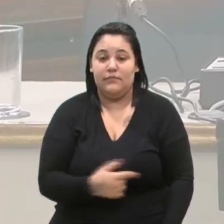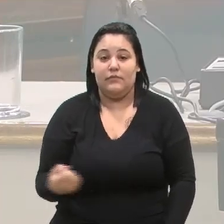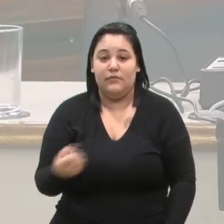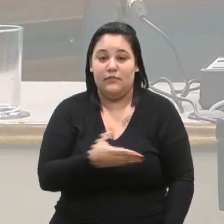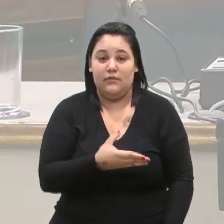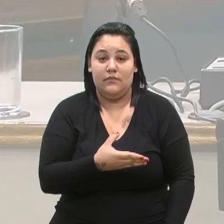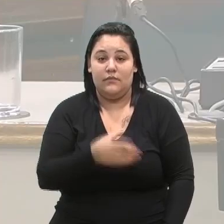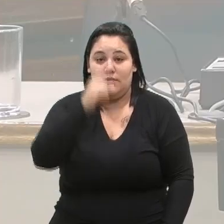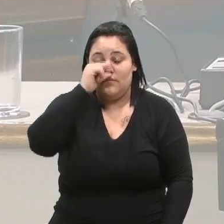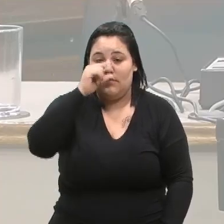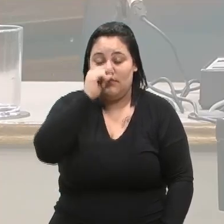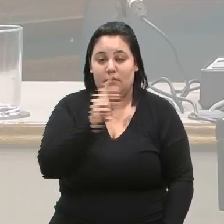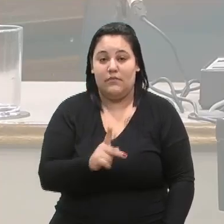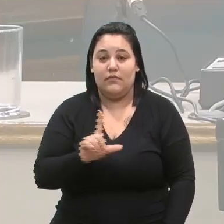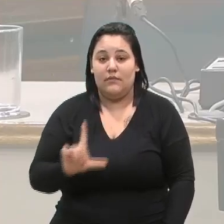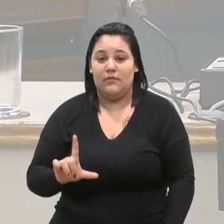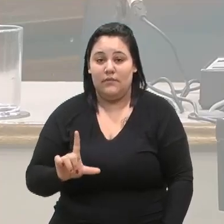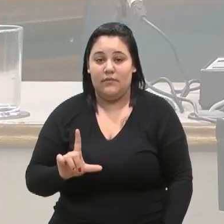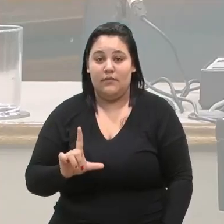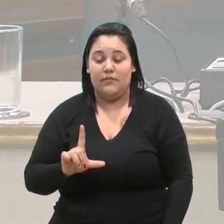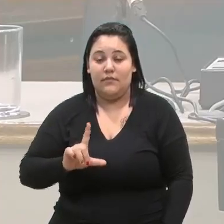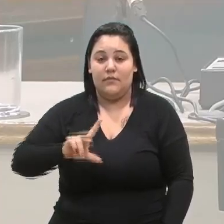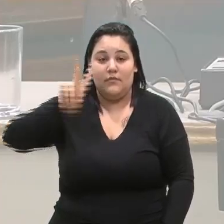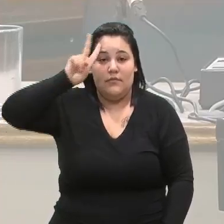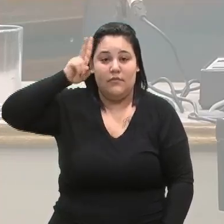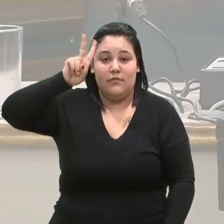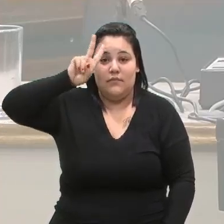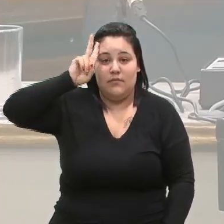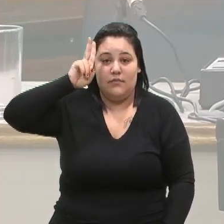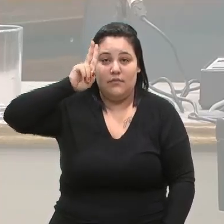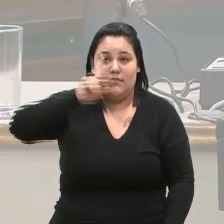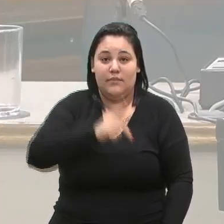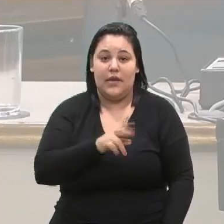Luiz Fontinel, PL, Velocino João Ex,